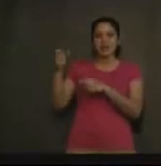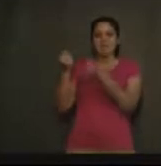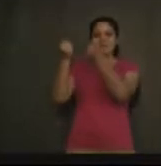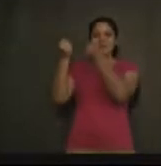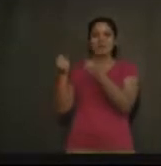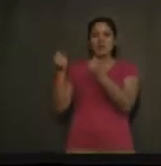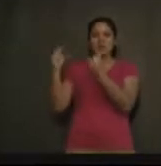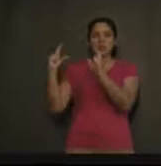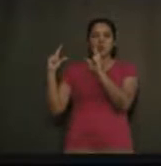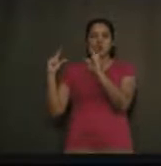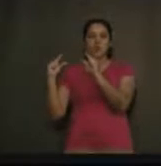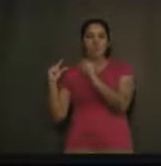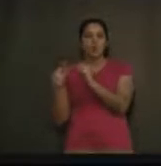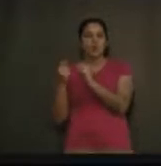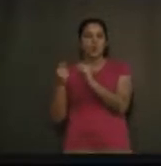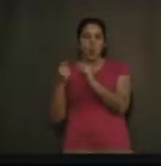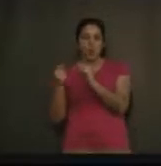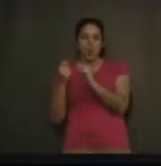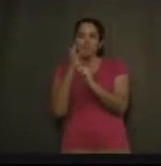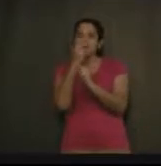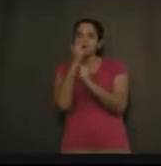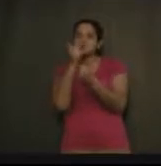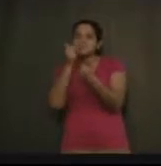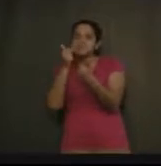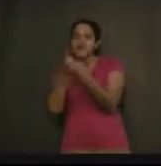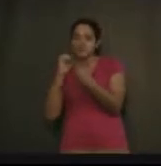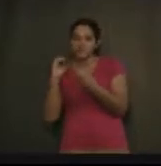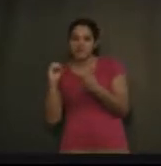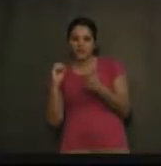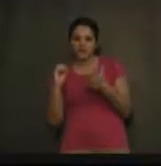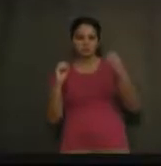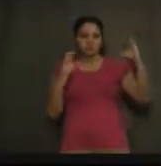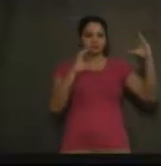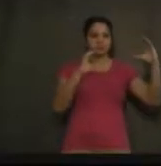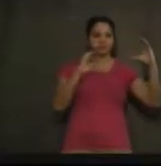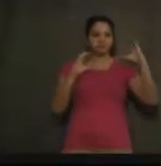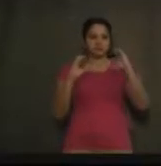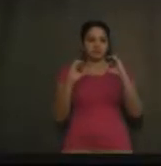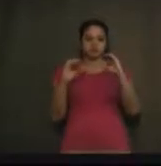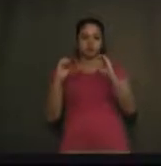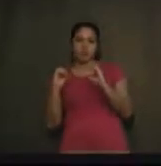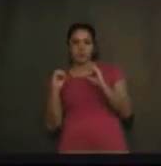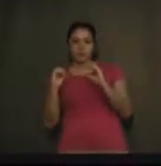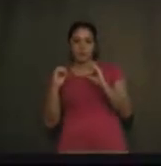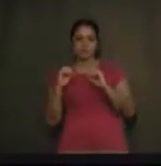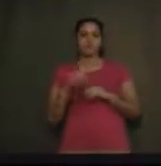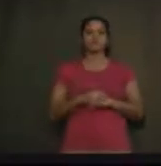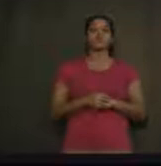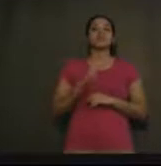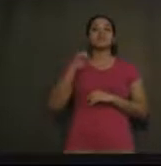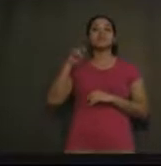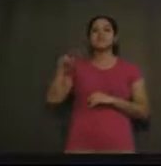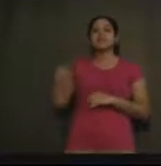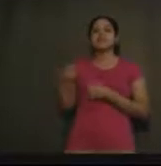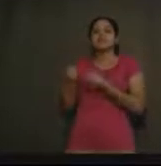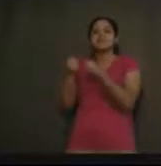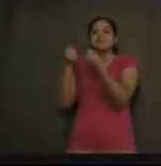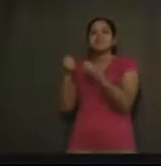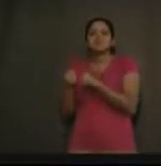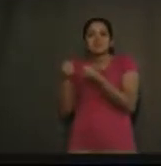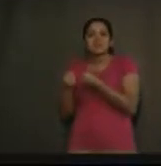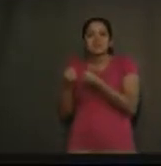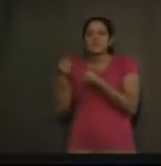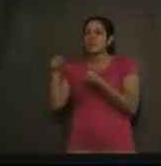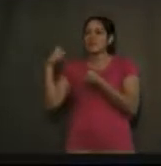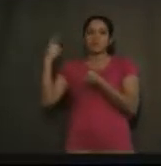a zero. Claro que fisicamente não faz muito sentido falar em massa zero, mas vamos supor que ela é tão pequena que ela não afeta o movimento